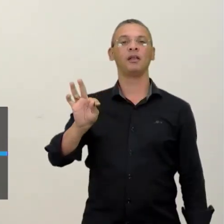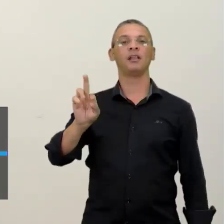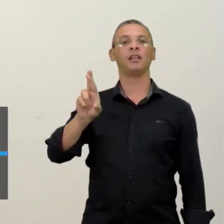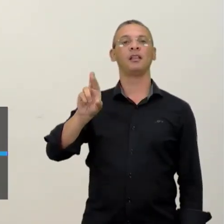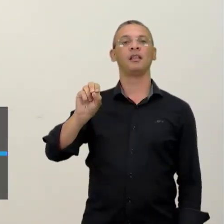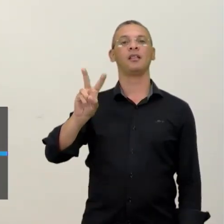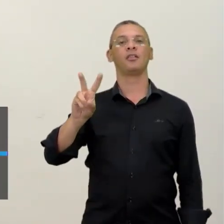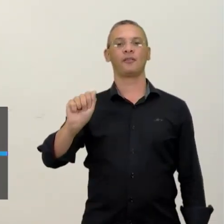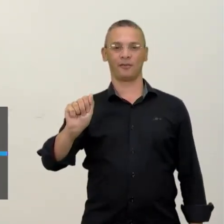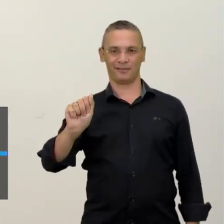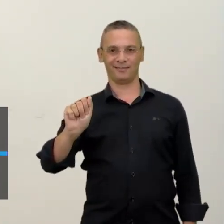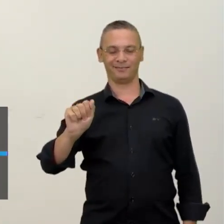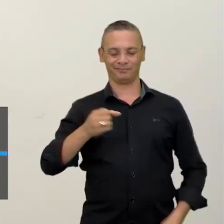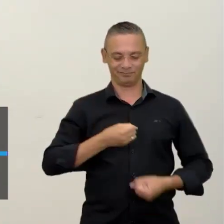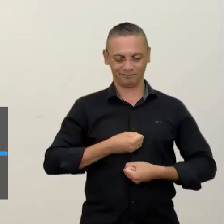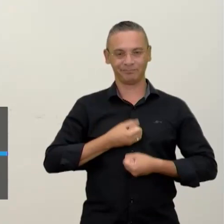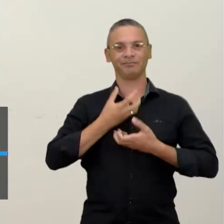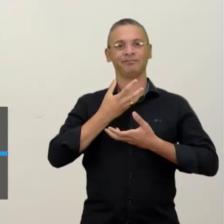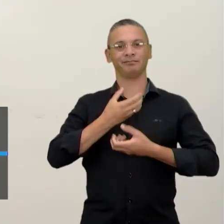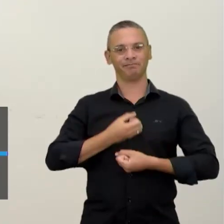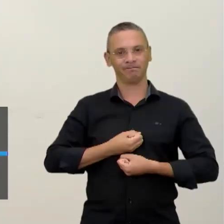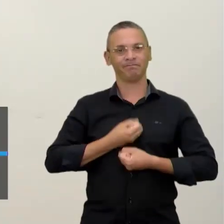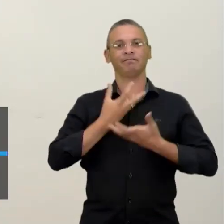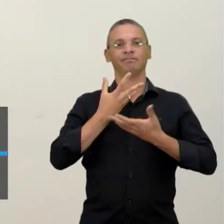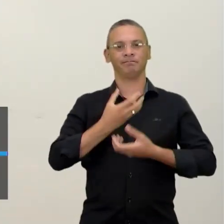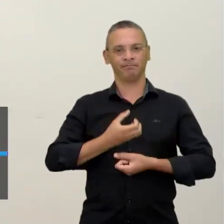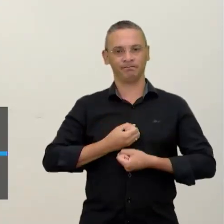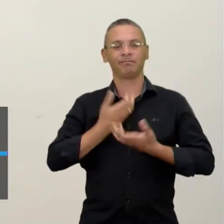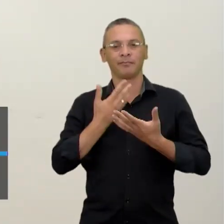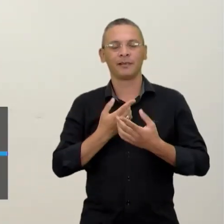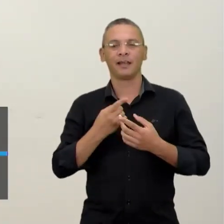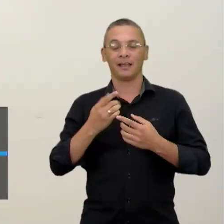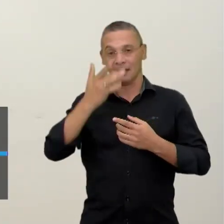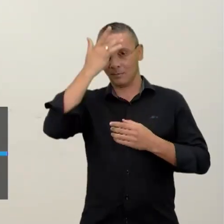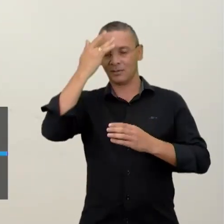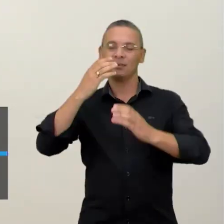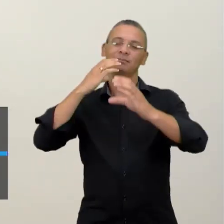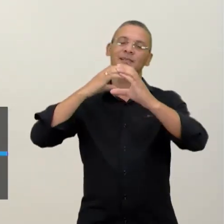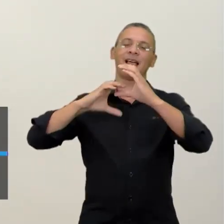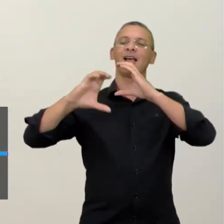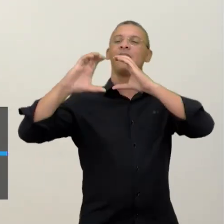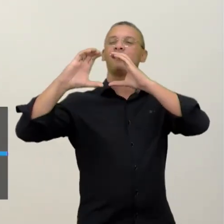cantigas. Essas poesias eram feitas, o quê? Eram feitas para serem cantadas,